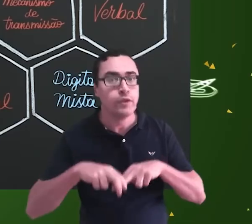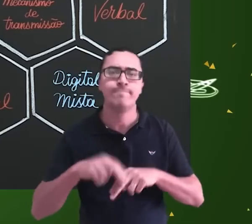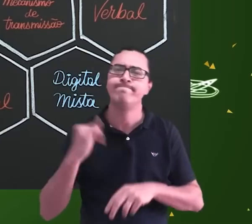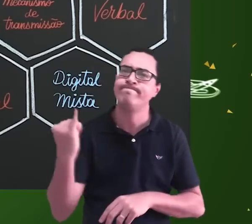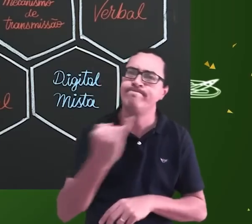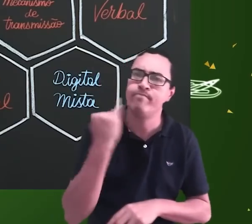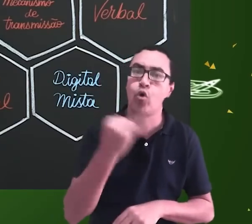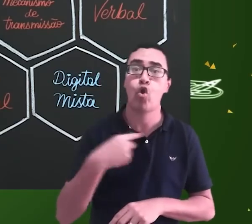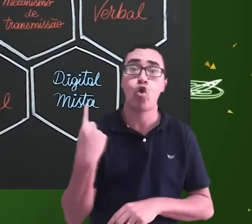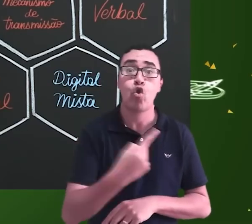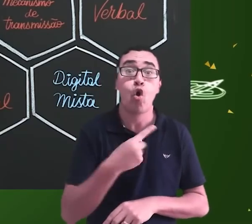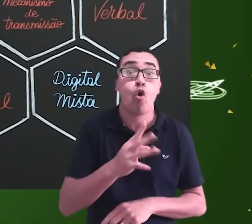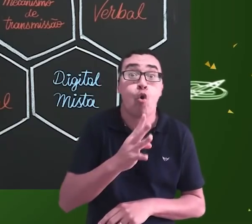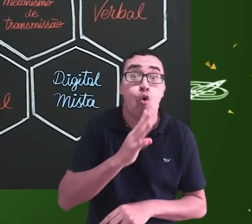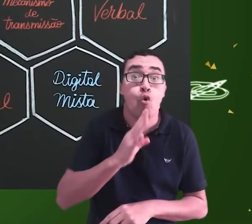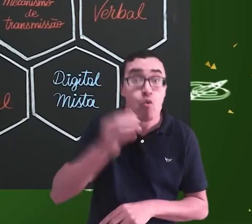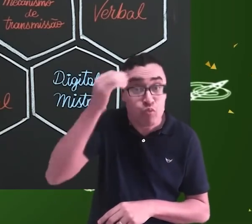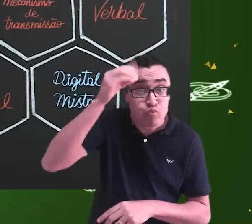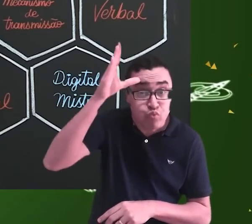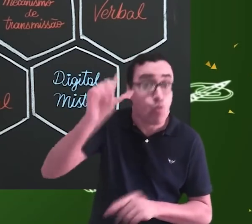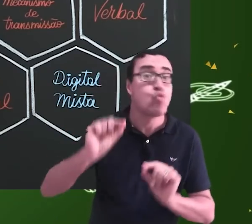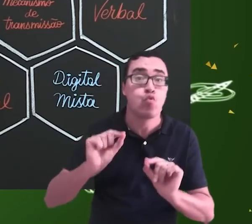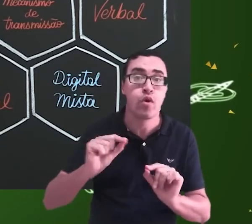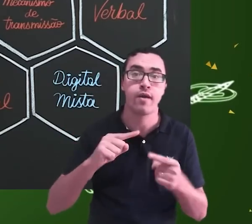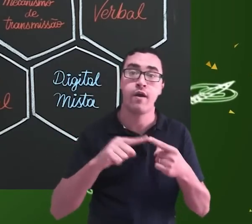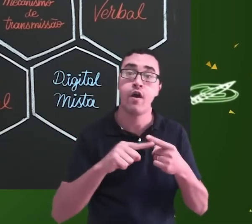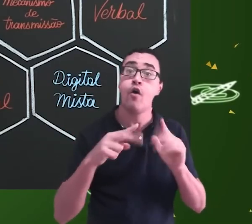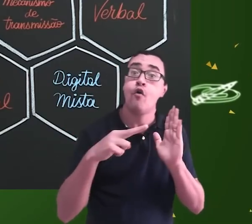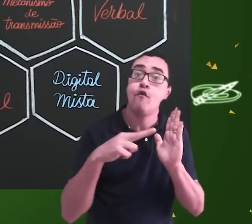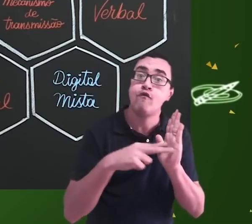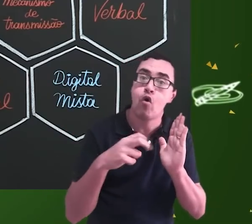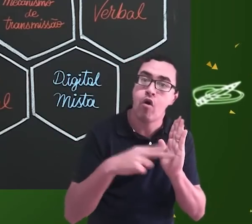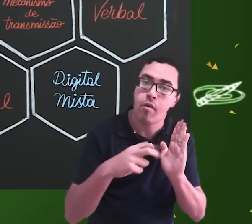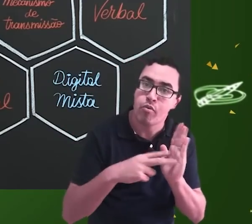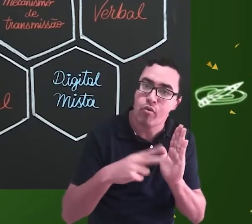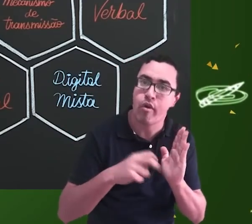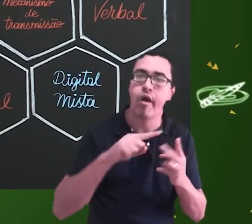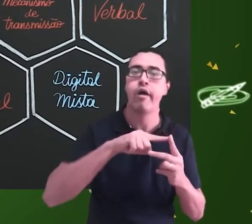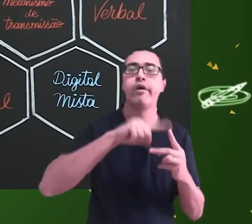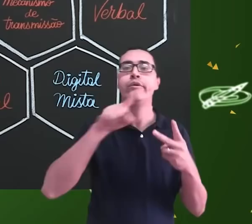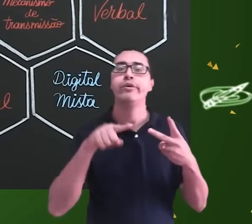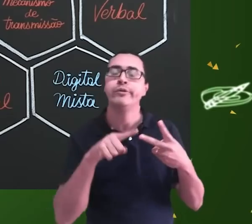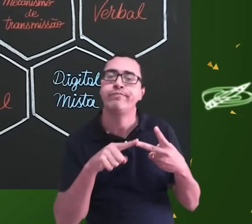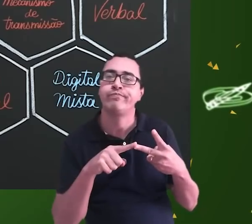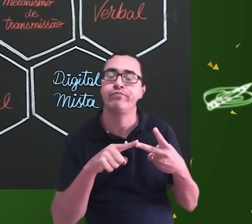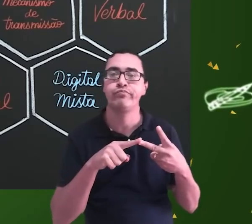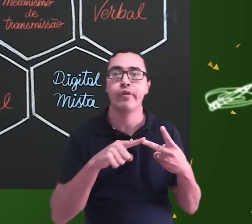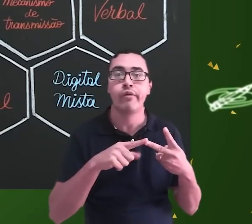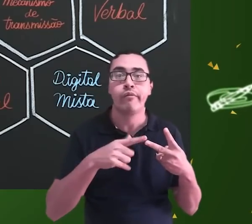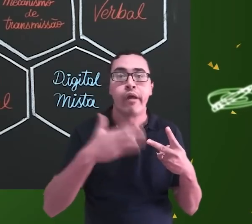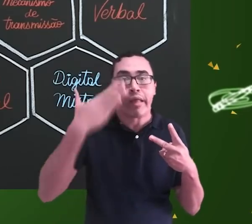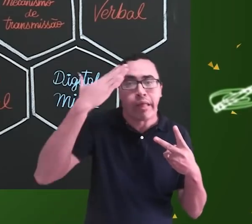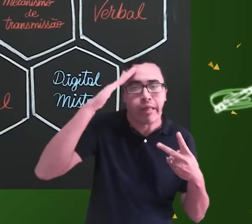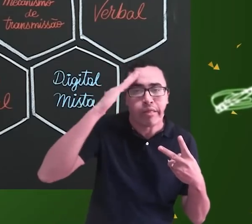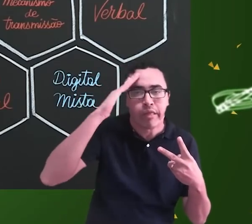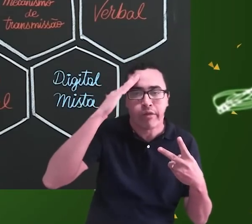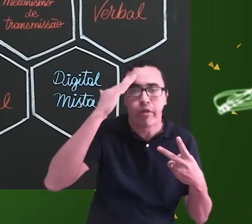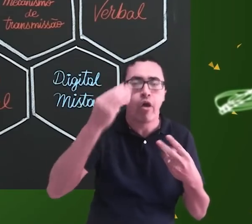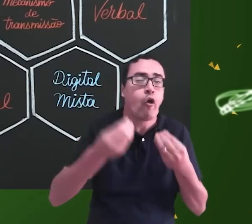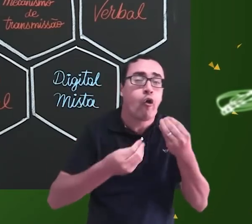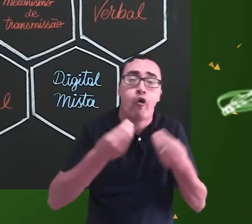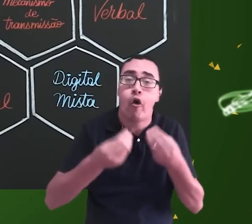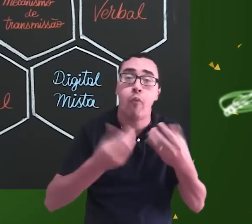importante que a gente domine tanto um bom vocabulário, quanto consiga compreender quais são os mecanismos que permitem que a